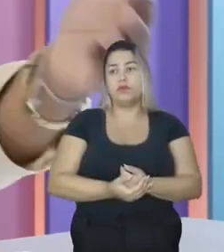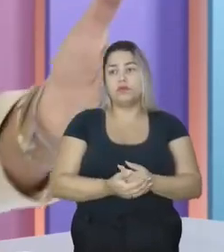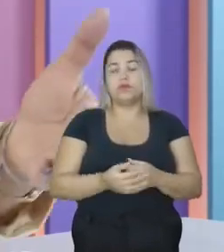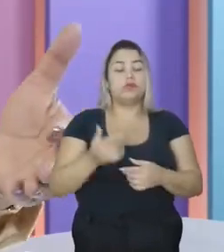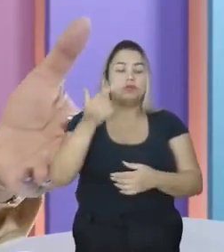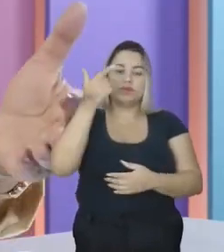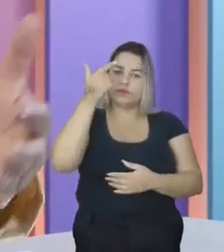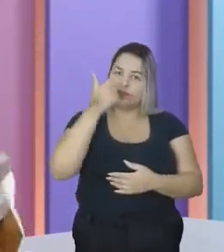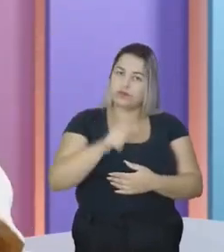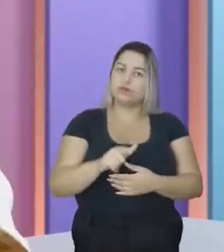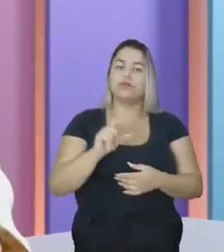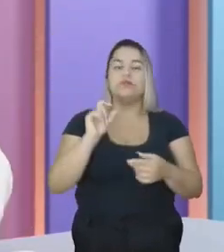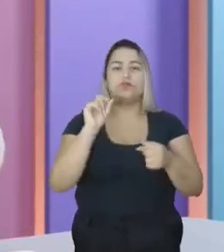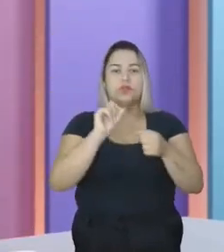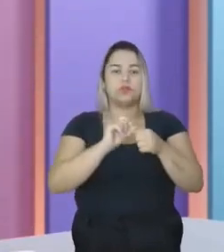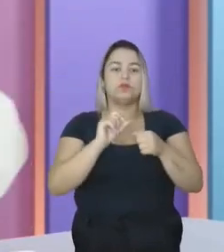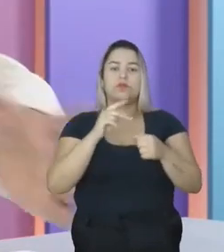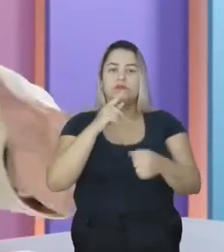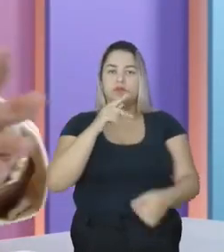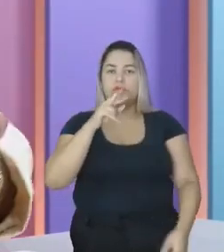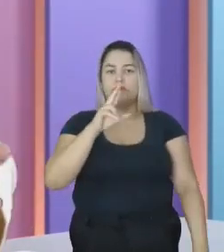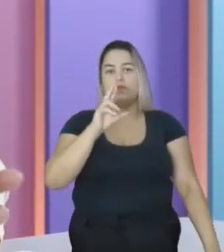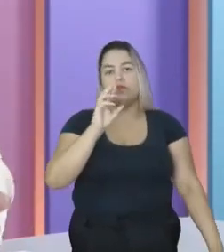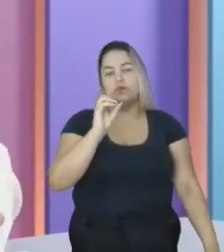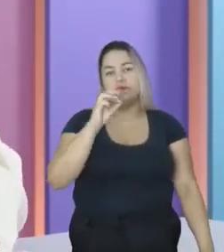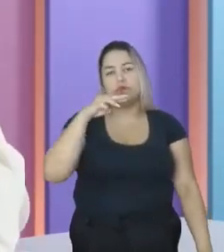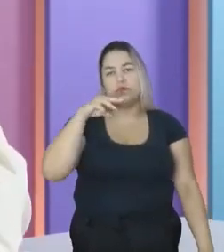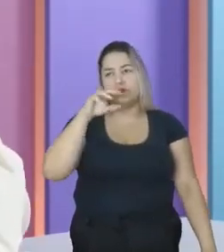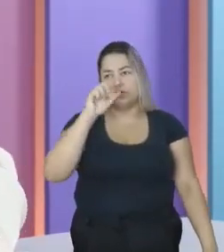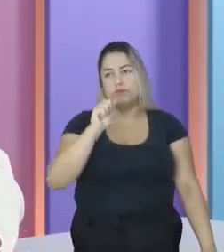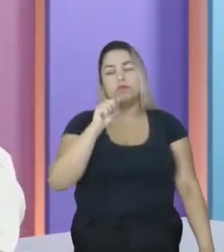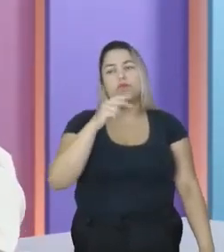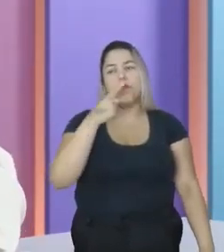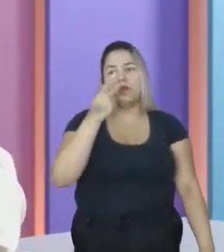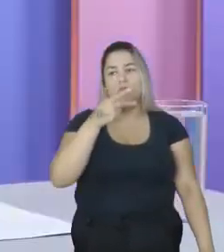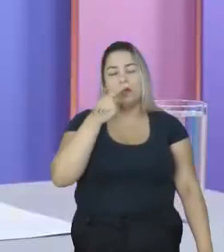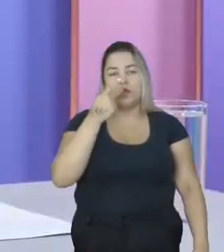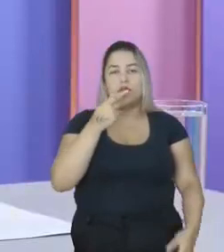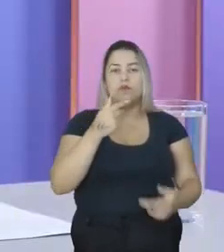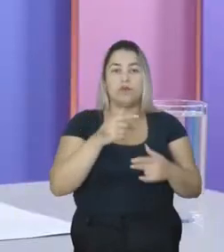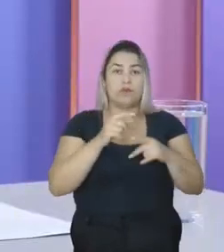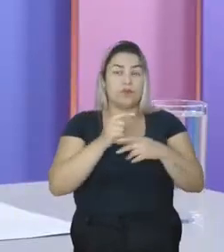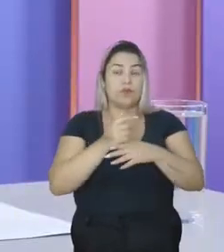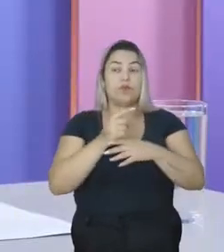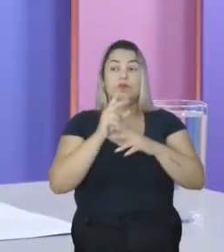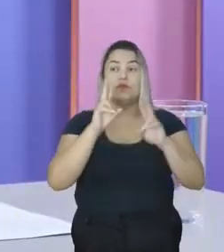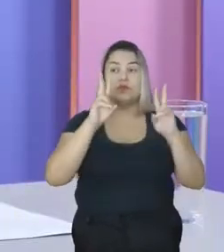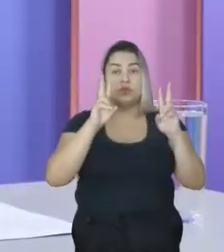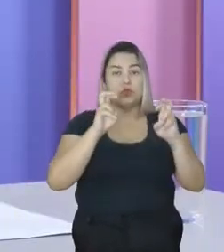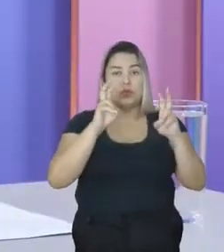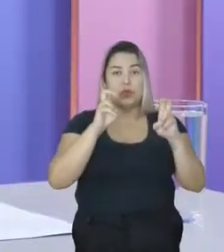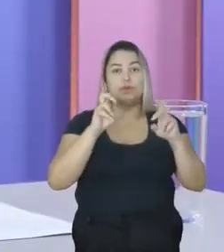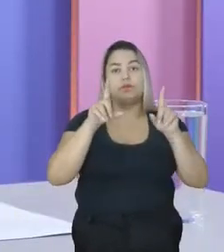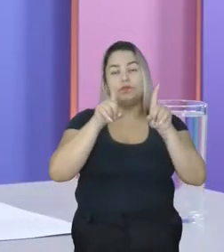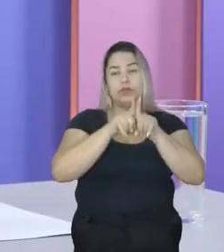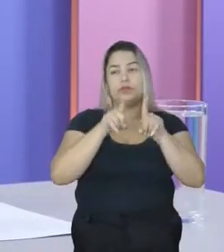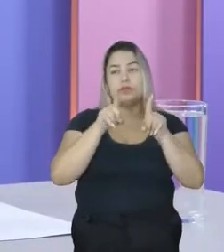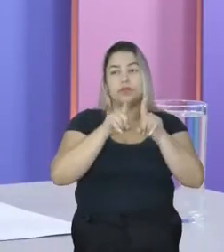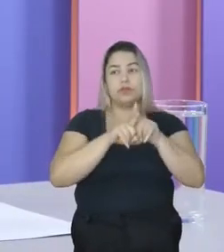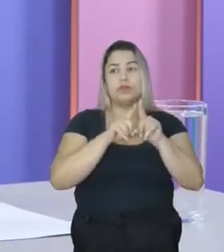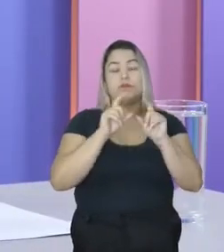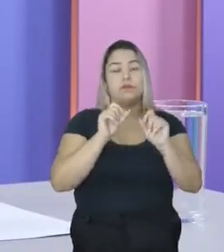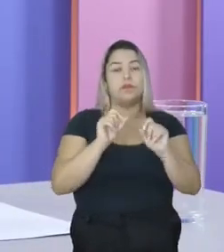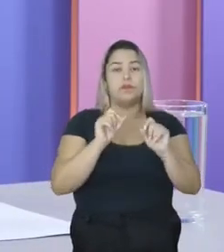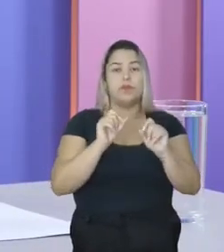conseguiu consolidar esse programa, que mais adiante vou falar um pouquinho mais sobre ele, né? Também,